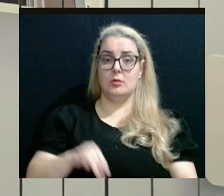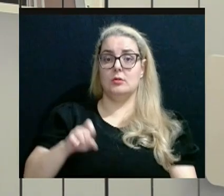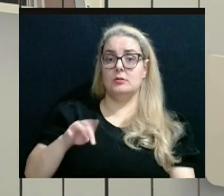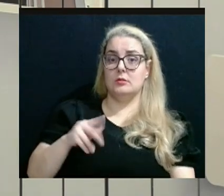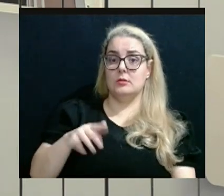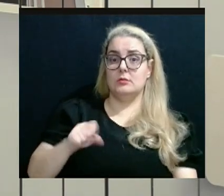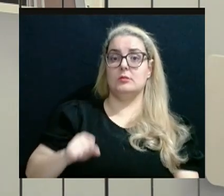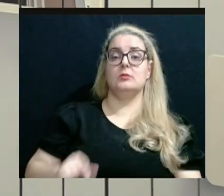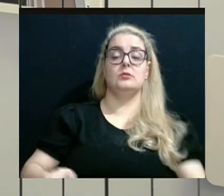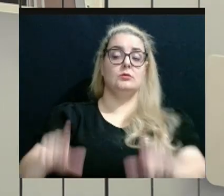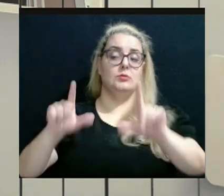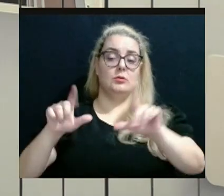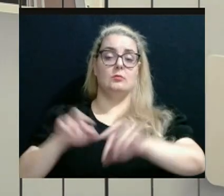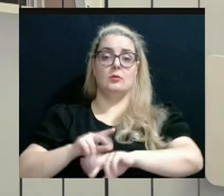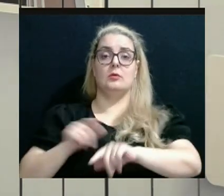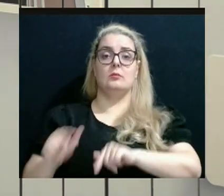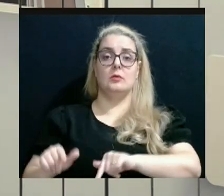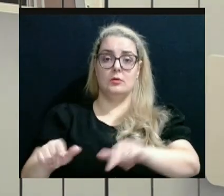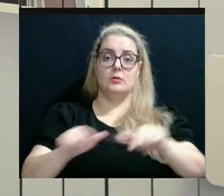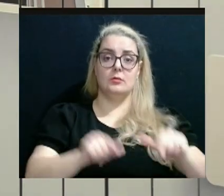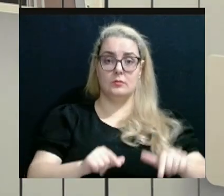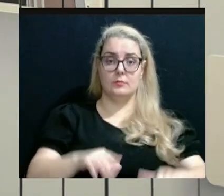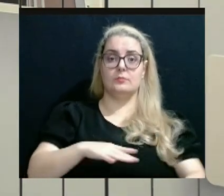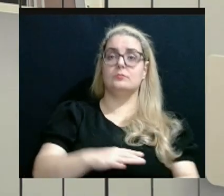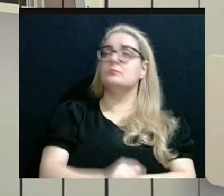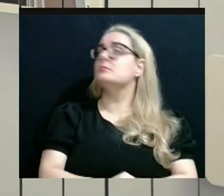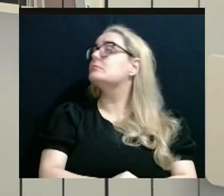em diferentes ambientes da cidade.